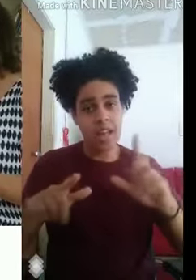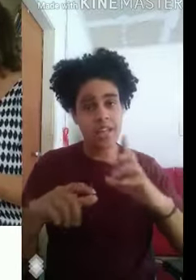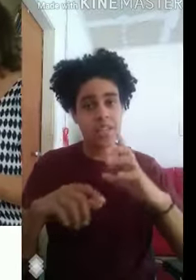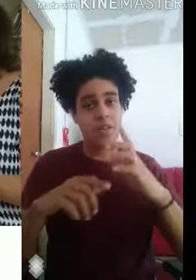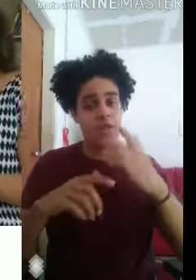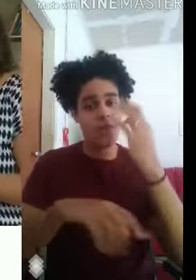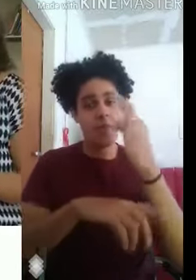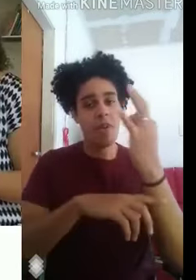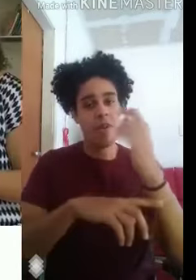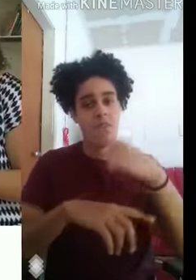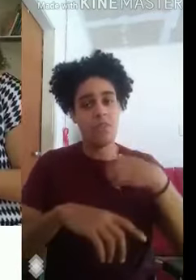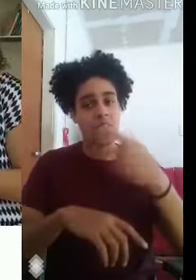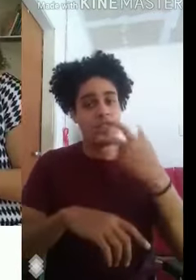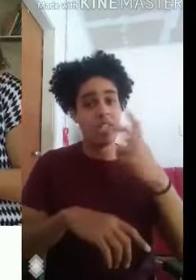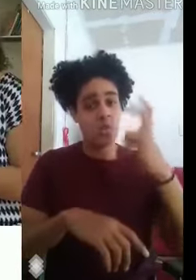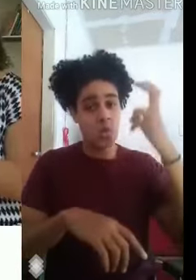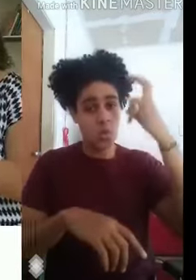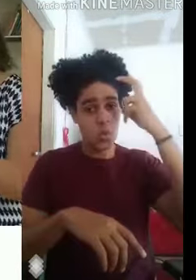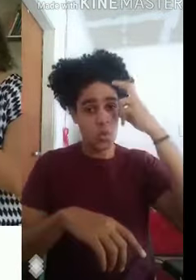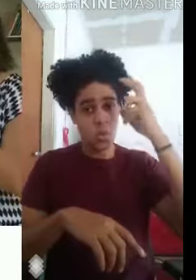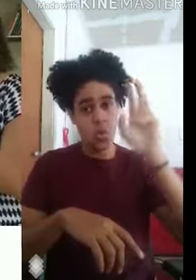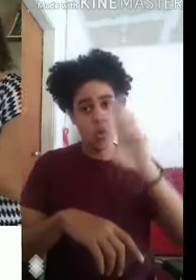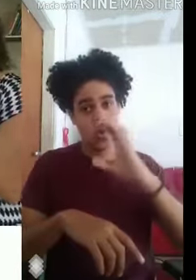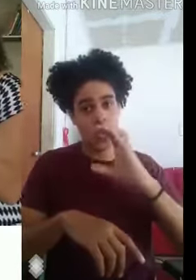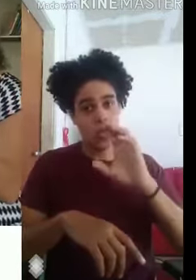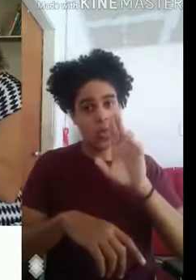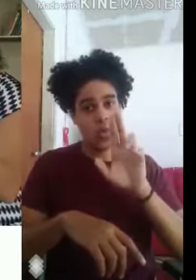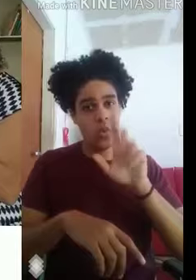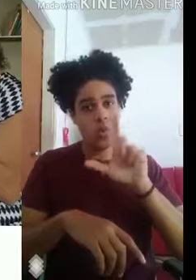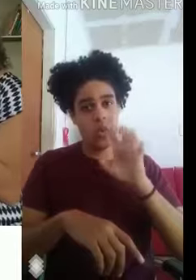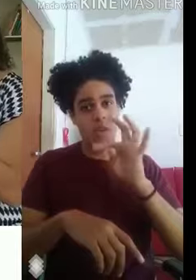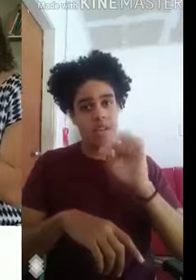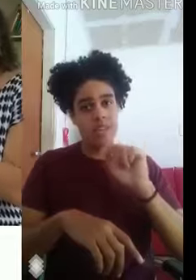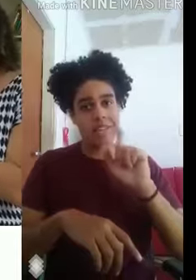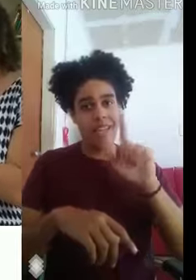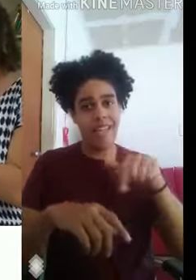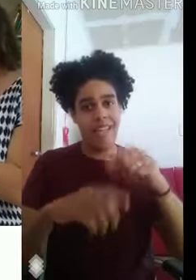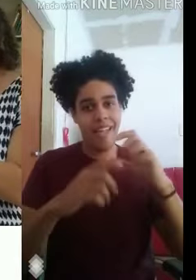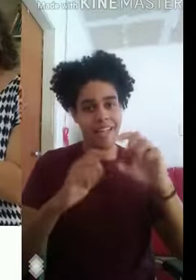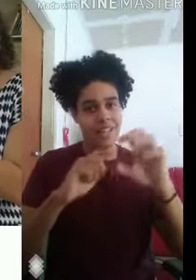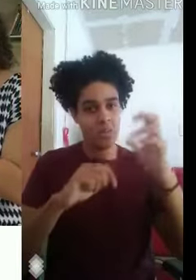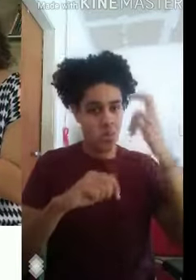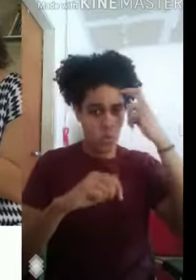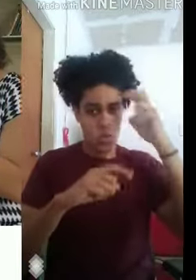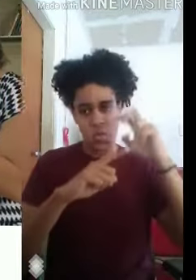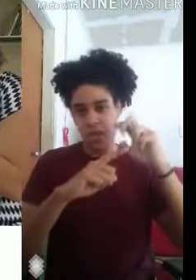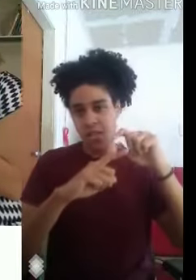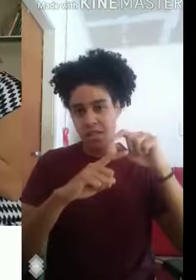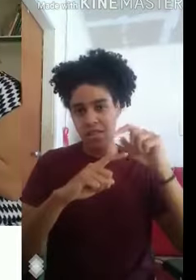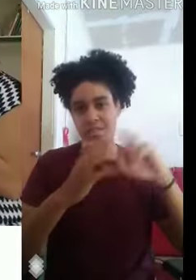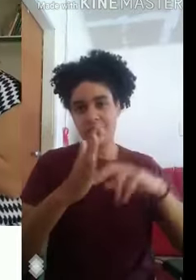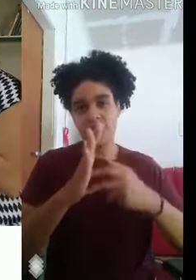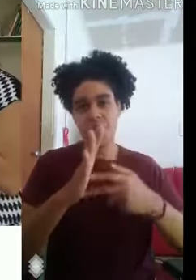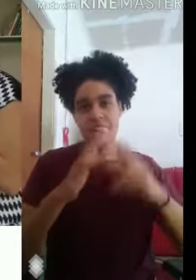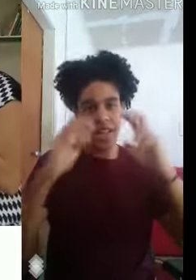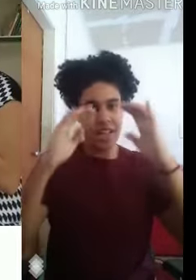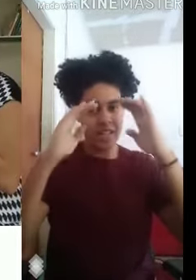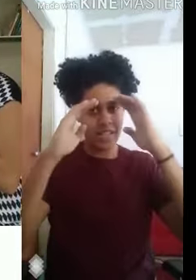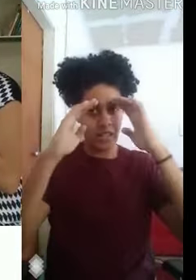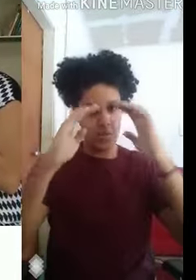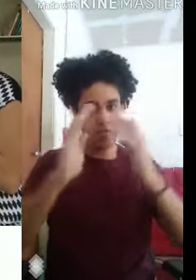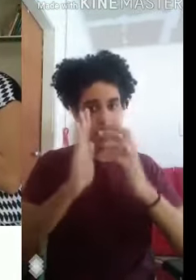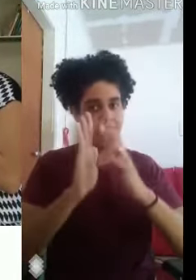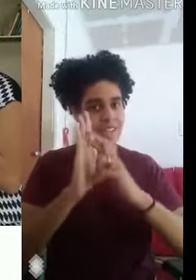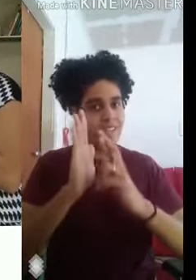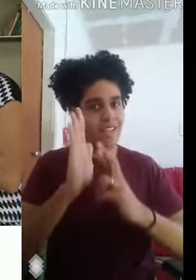de linguagem culta. O que é a linguagem culta? É aquela linguagem que respeita as regras